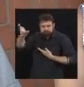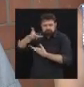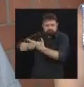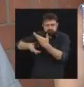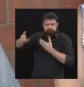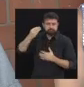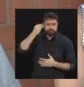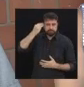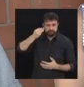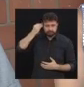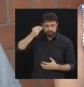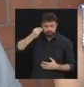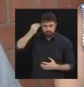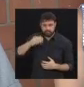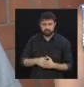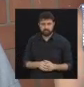Então,